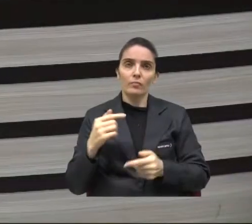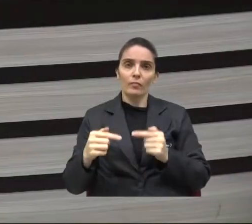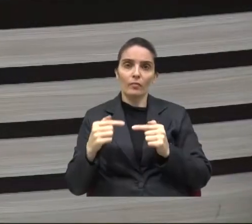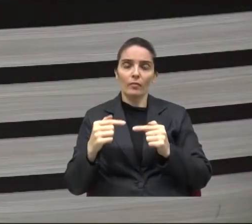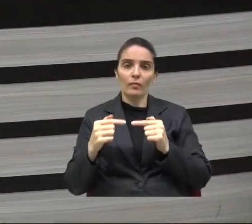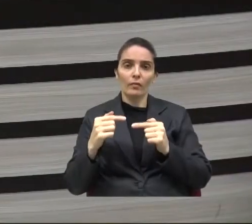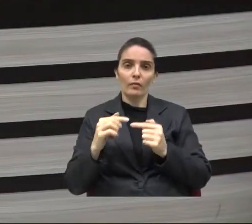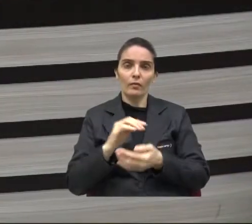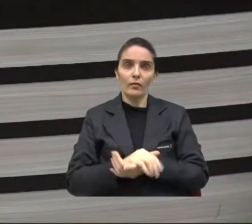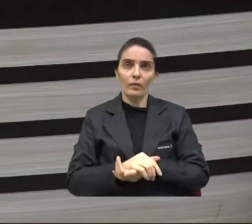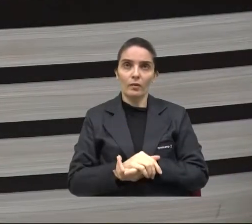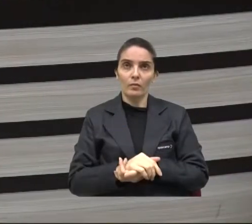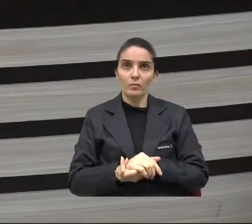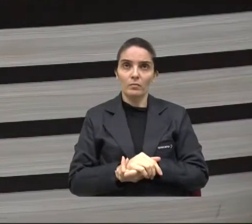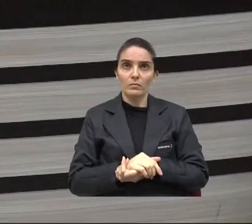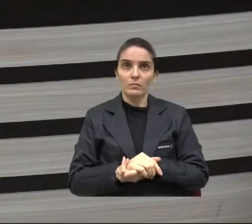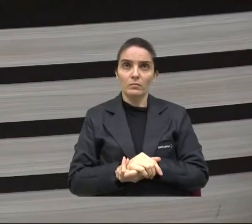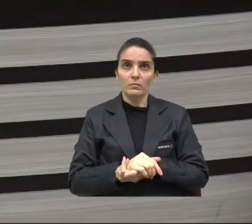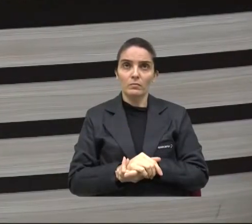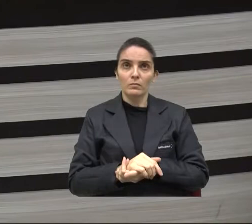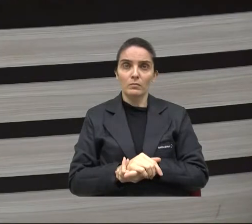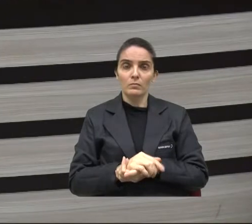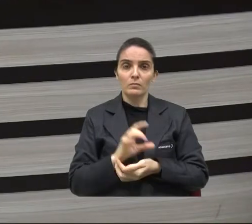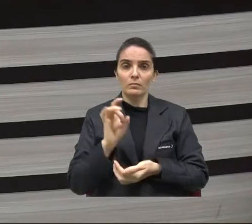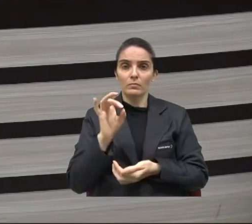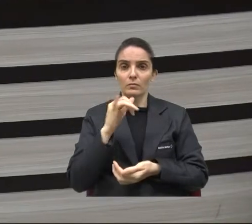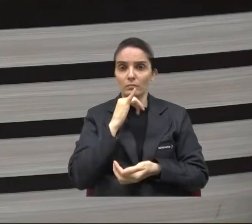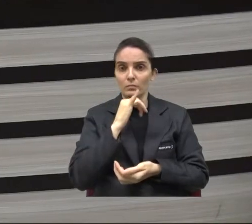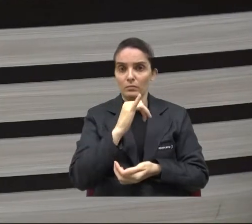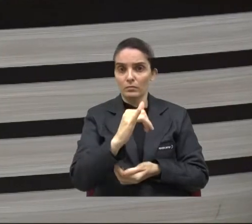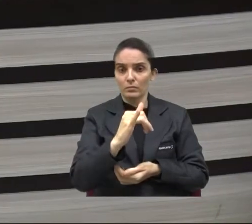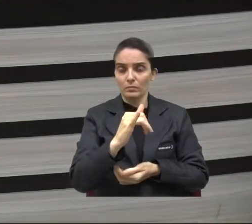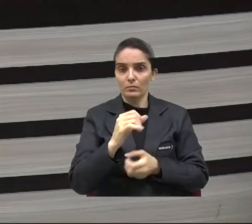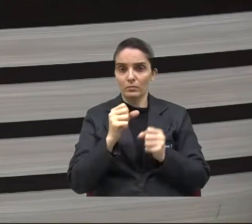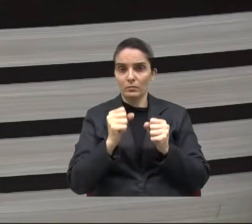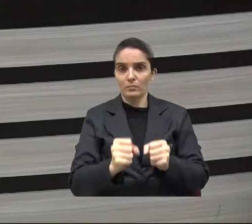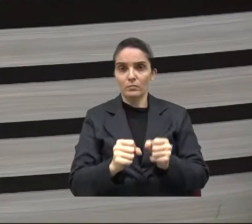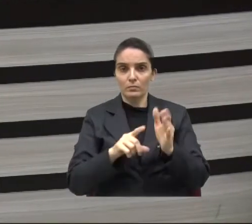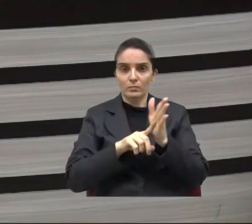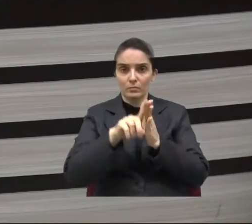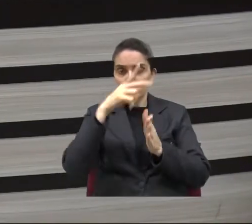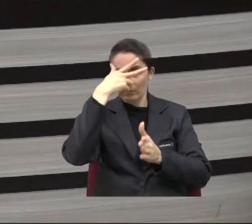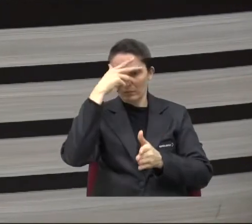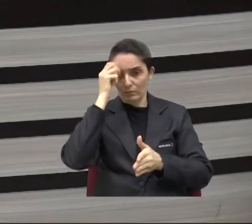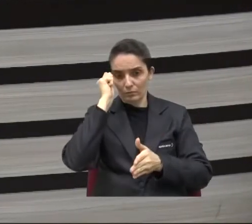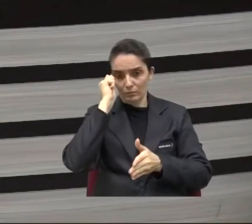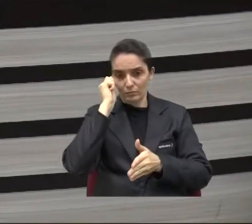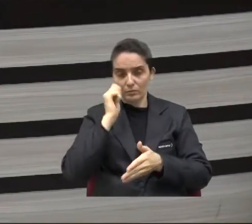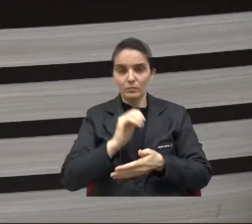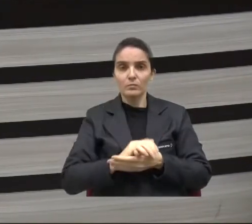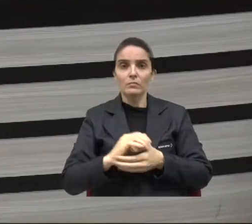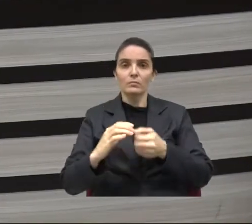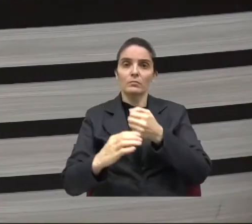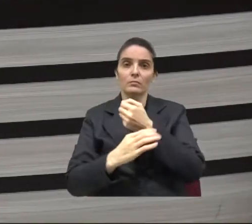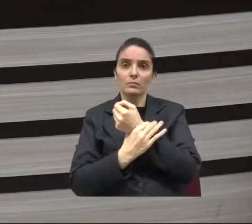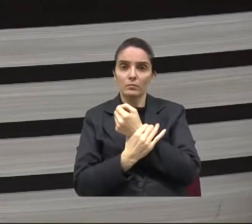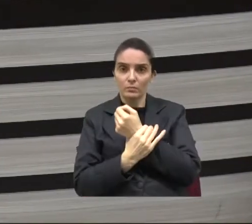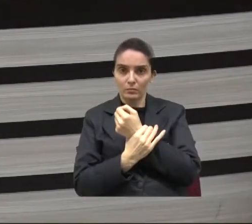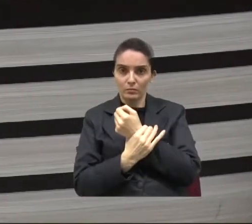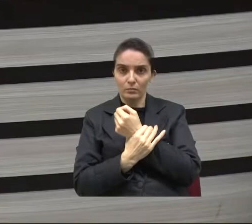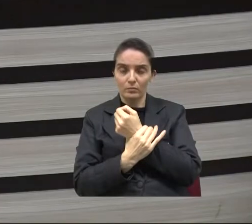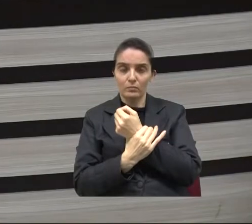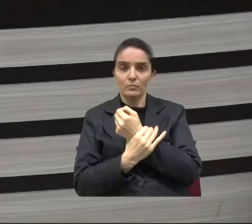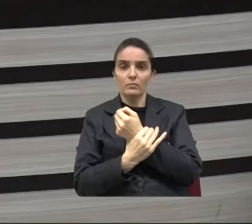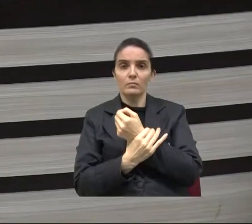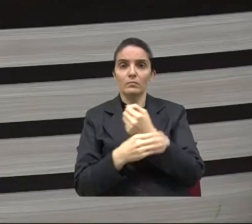discussão. Só dizendo o seguinte, né? Poderia fazer um requerimento, entrar a segurança municipal, entrar